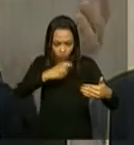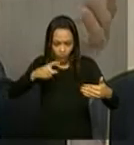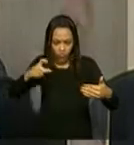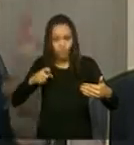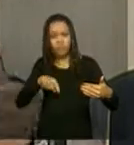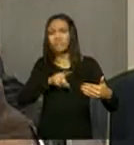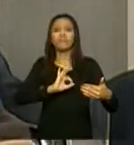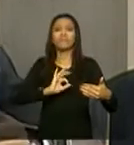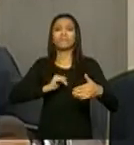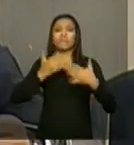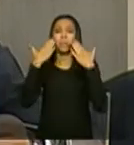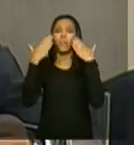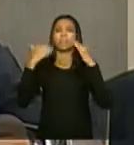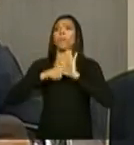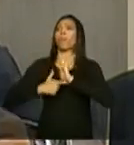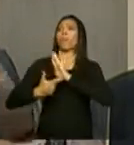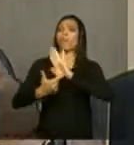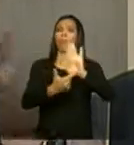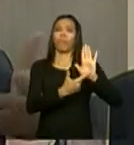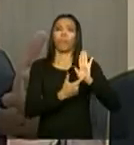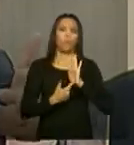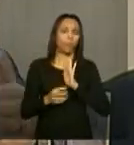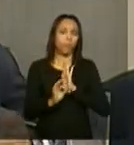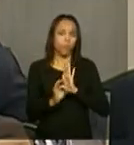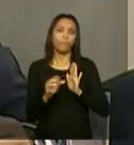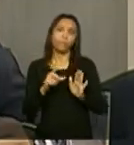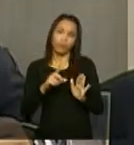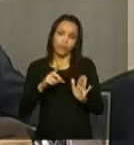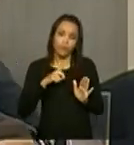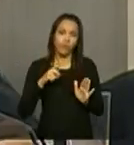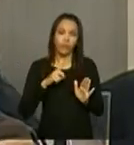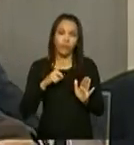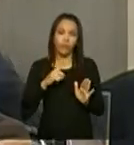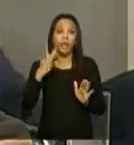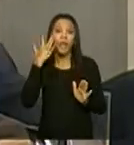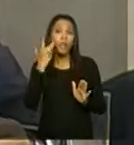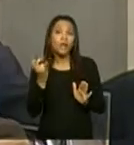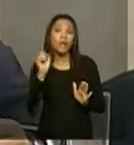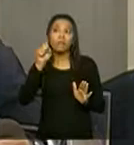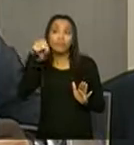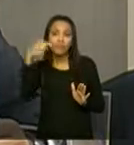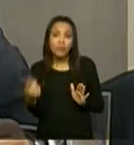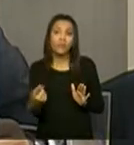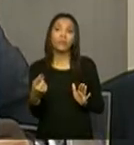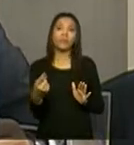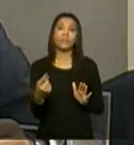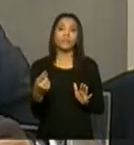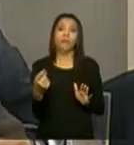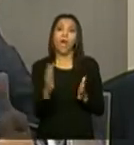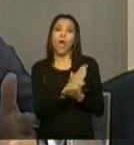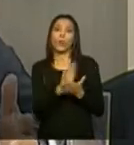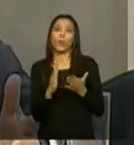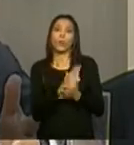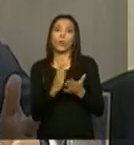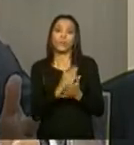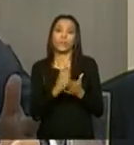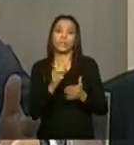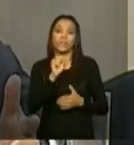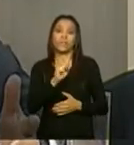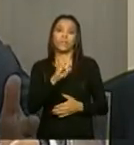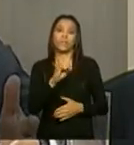que é lógico que que existem fotos de seis lados para que amanhã ou depois não existe um site desses